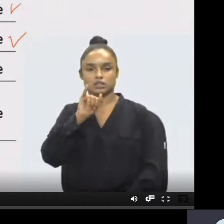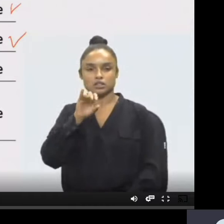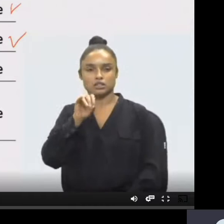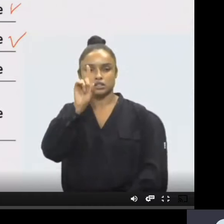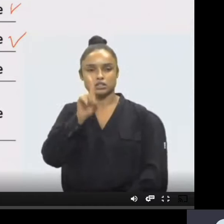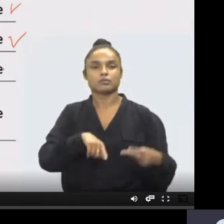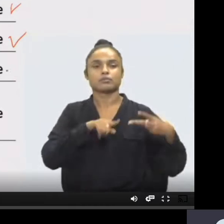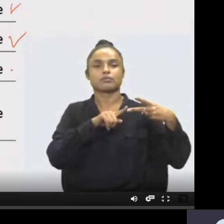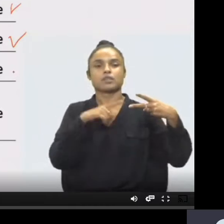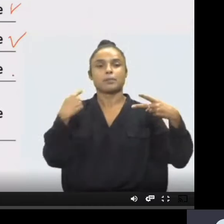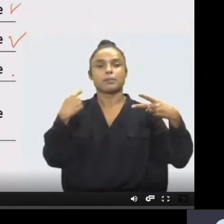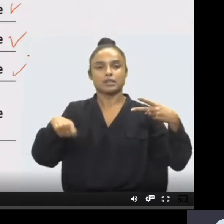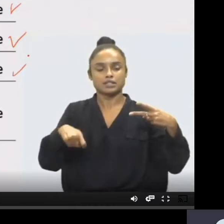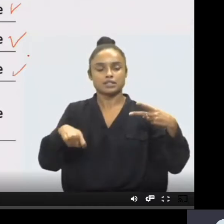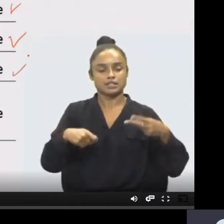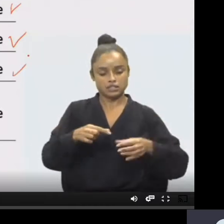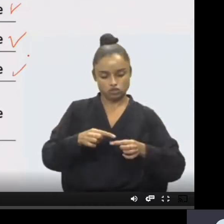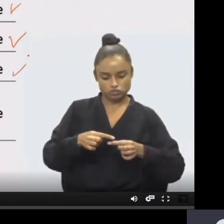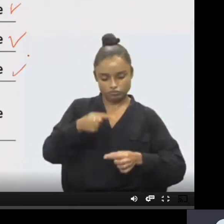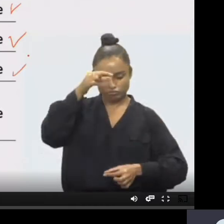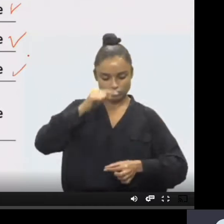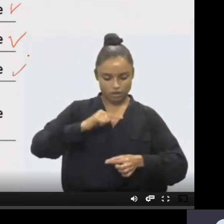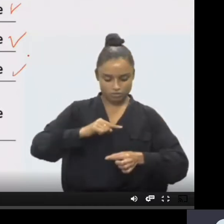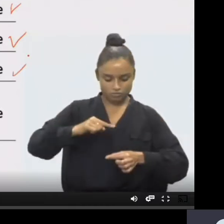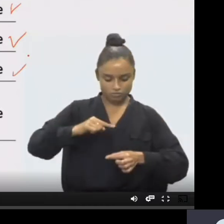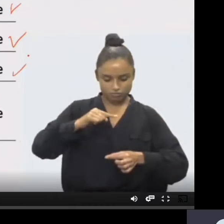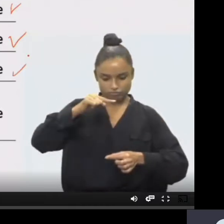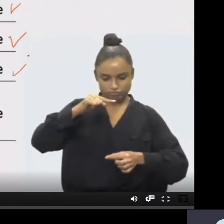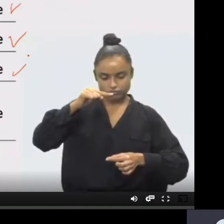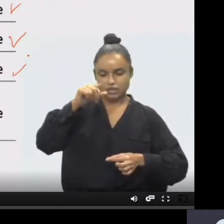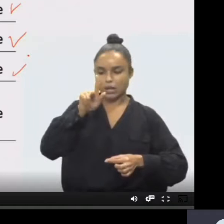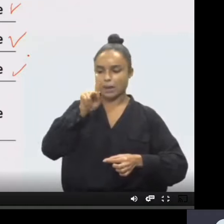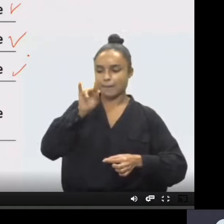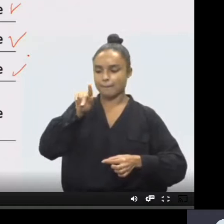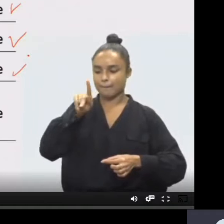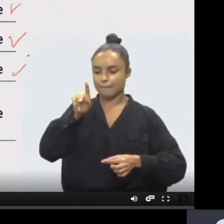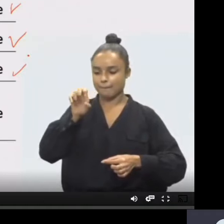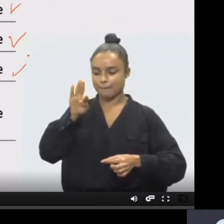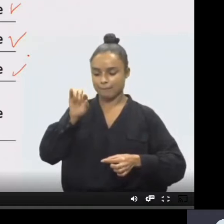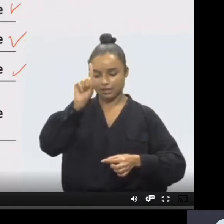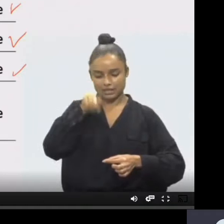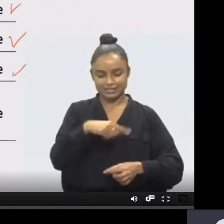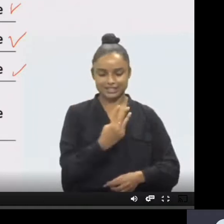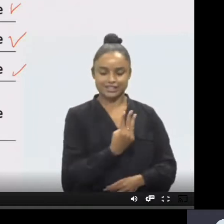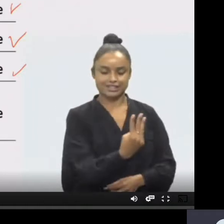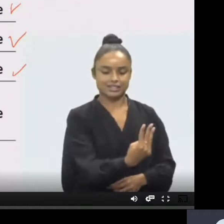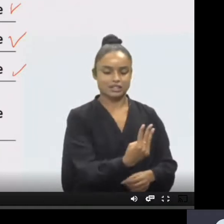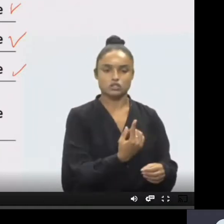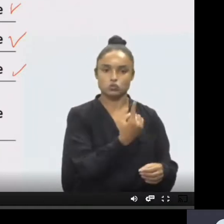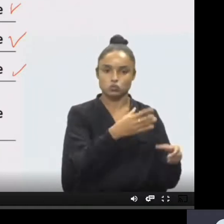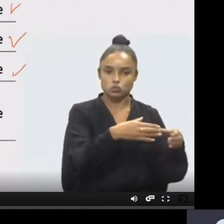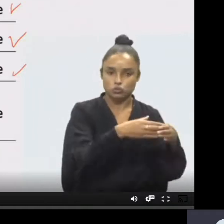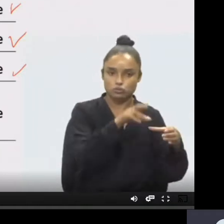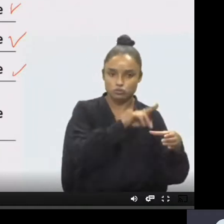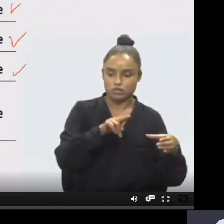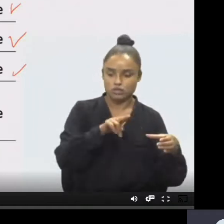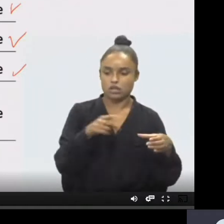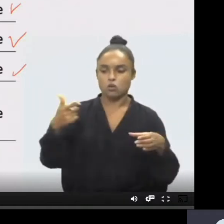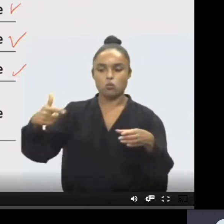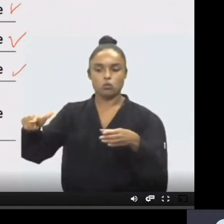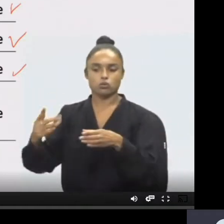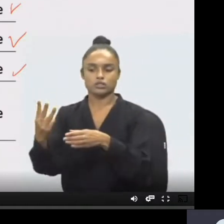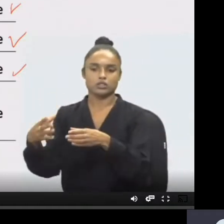ml, no total de 3 pipetas por equipe, pera de sucção